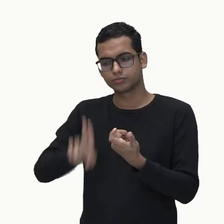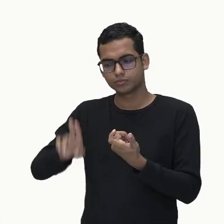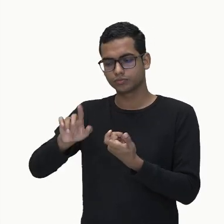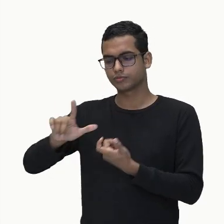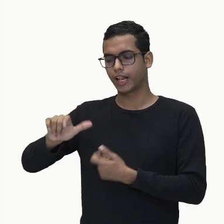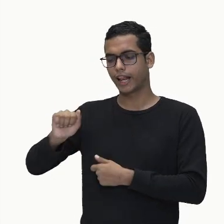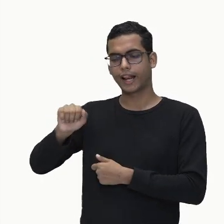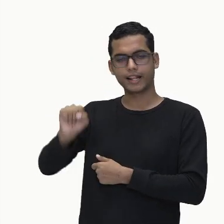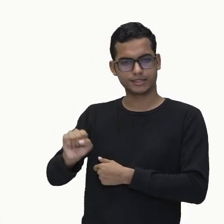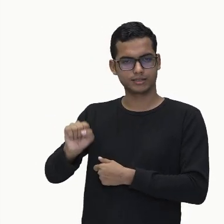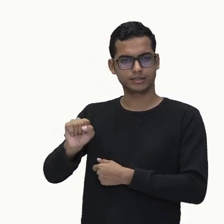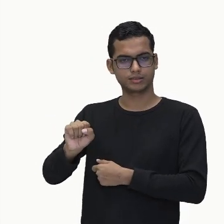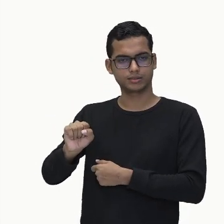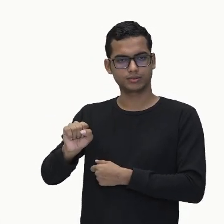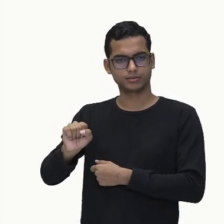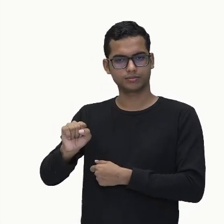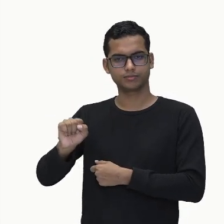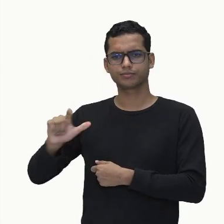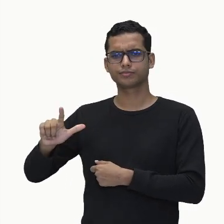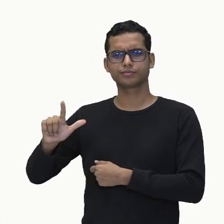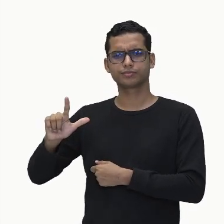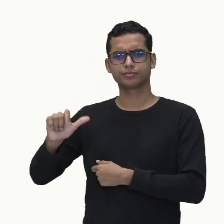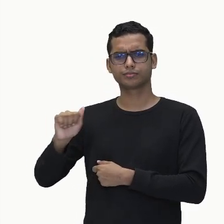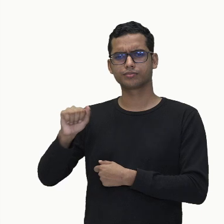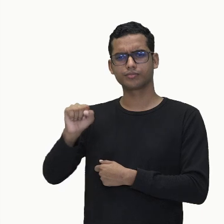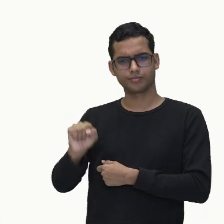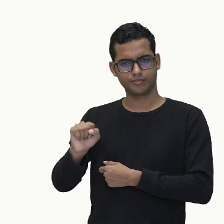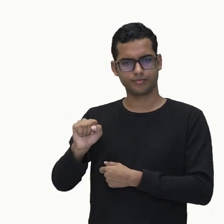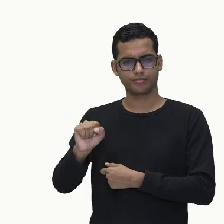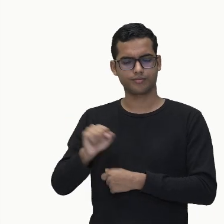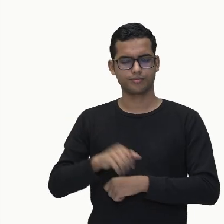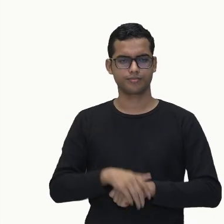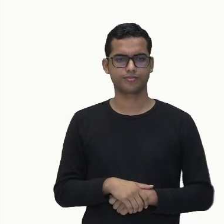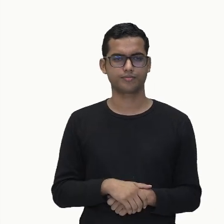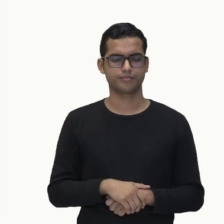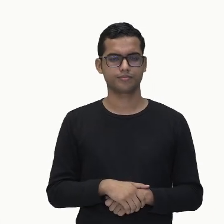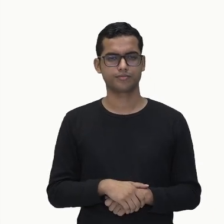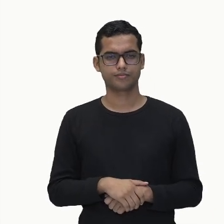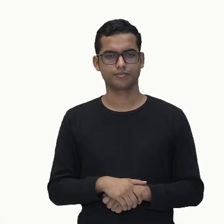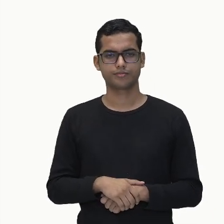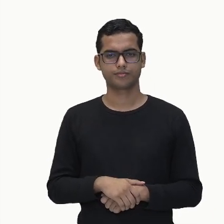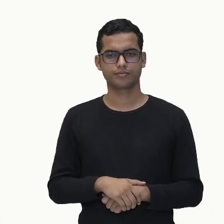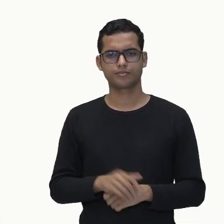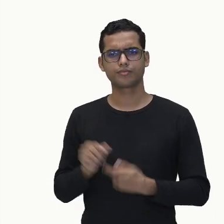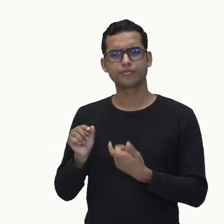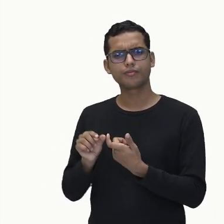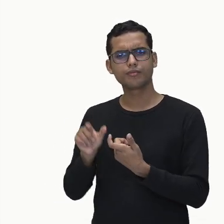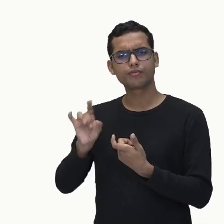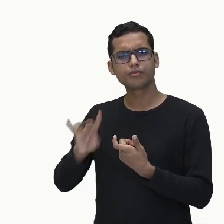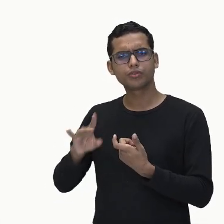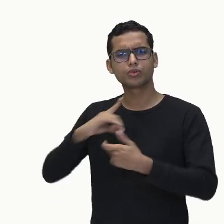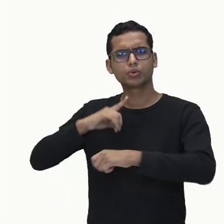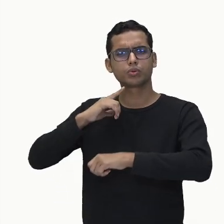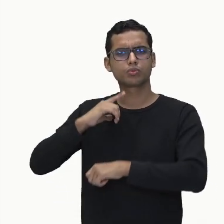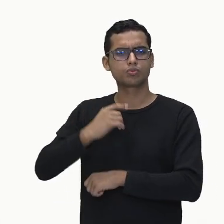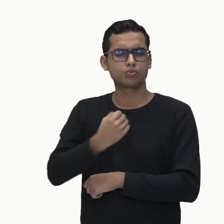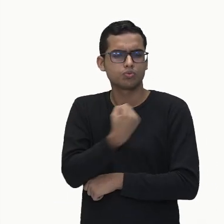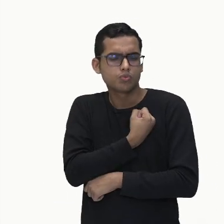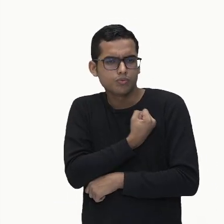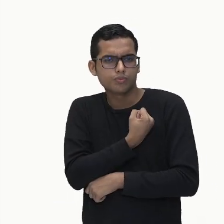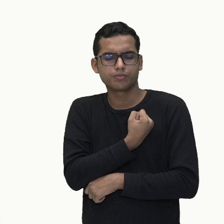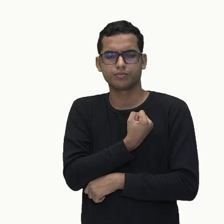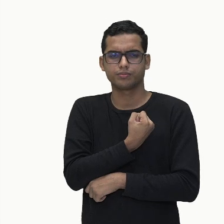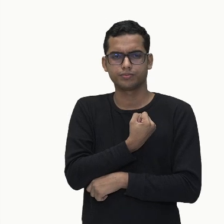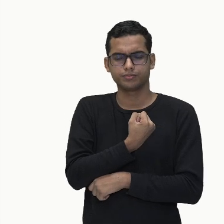dos percebem né então na L professor e se eu falar somente os números somente a hora você tá